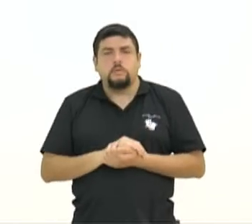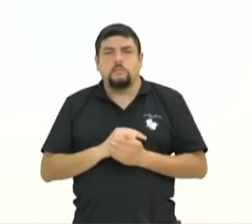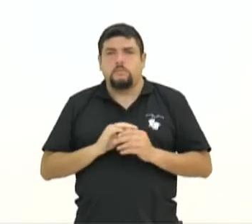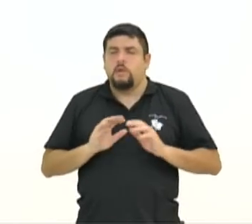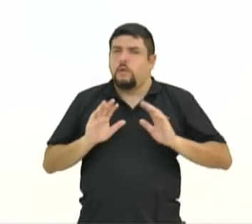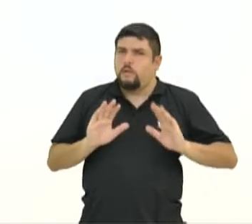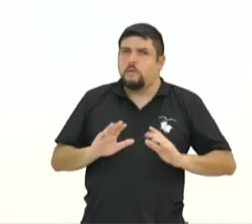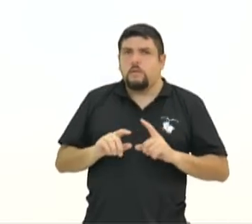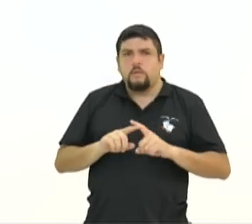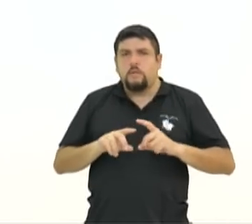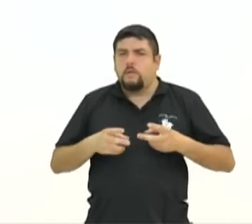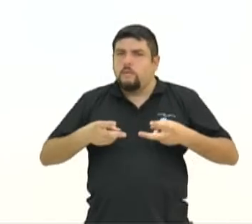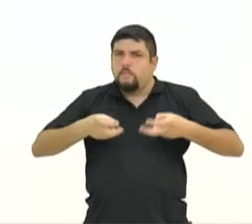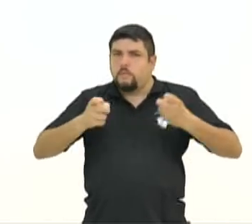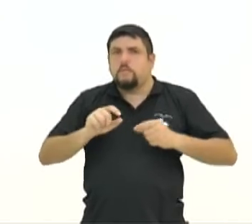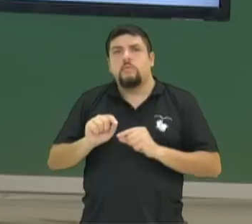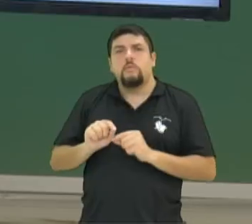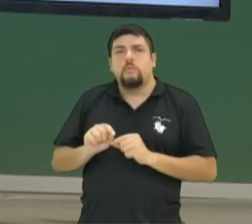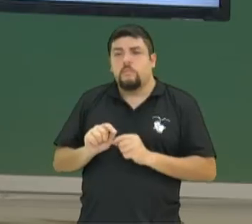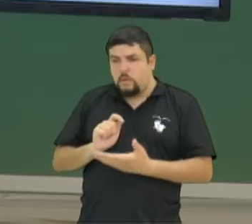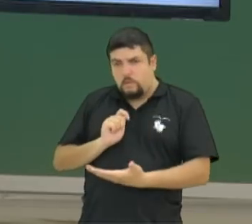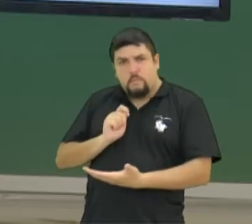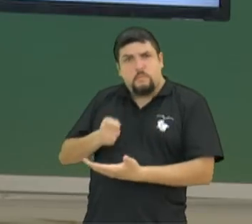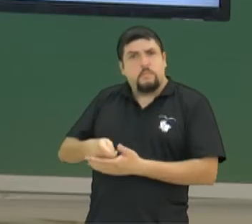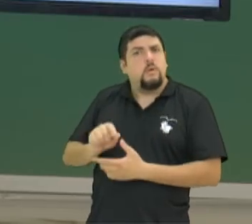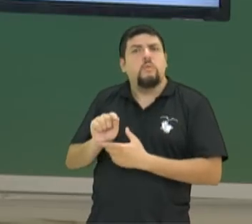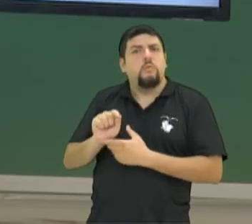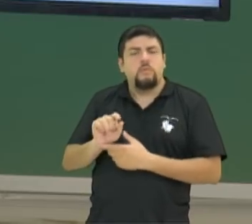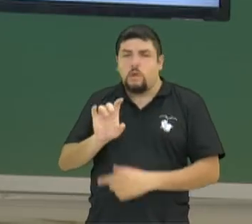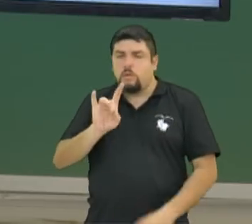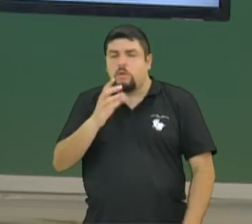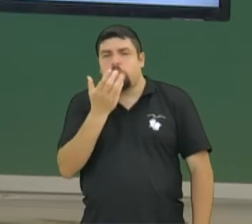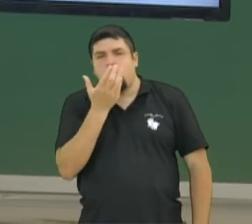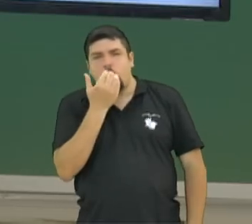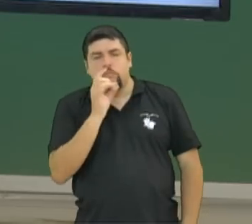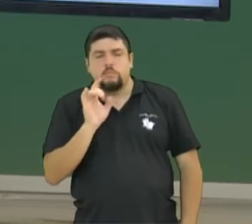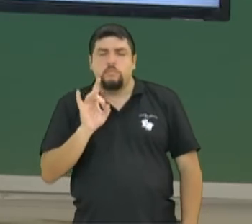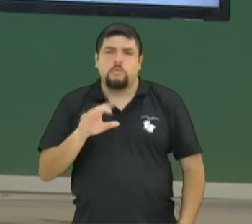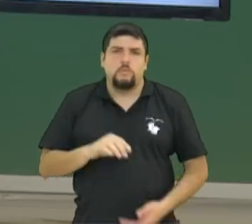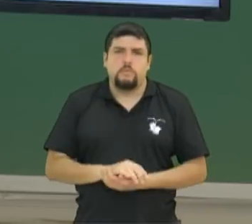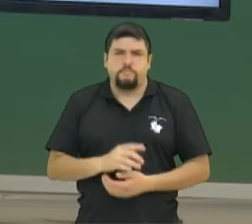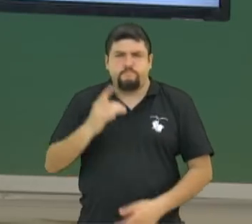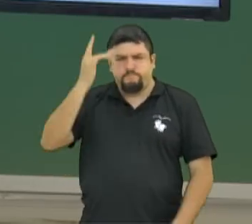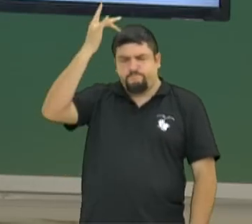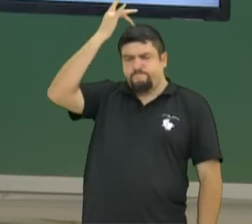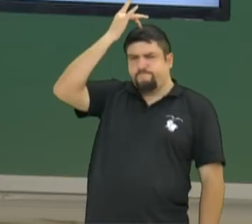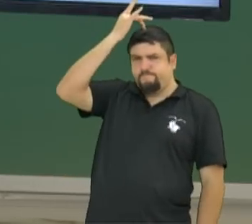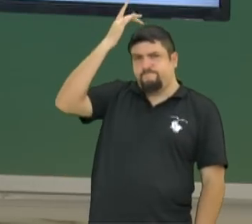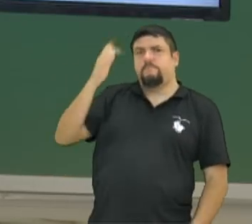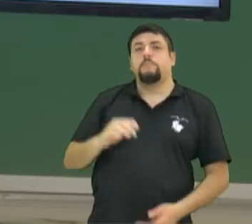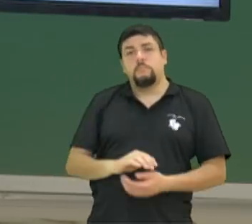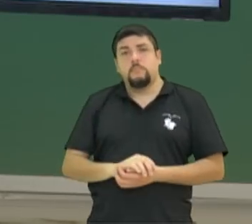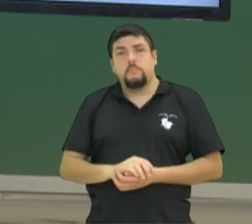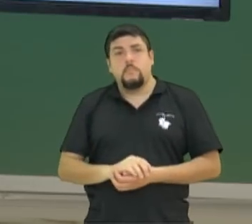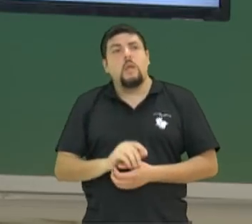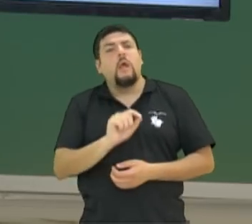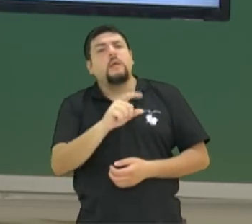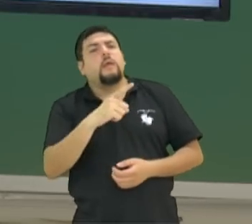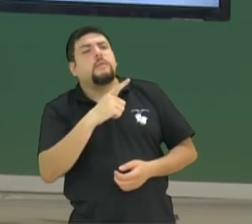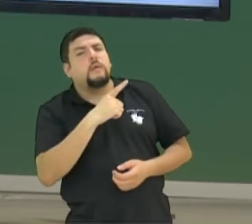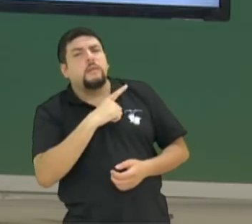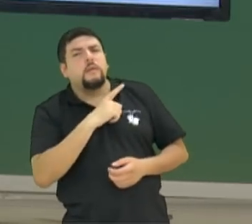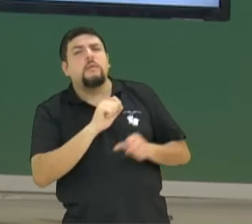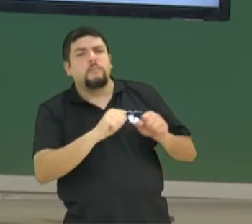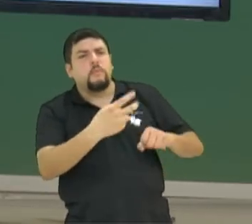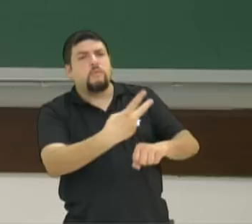por esse escravo é dar a esse escravo algo para comer. É um absurdo a gente pensar isso nos dias de hoje, né? Quem tiver, dirija-se à mesma casa. Então